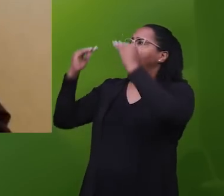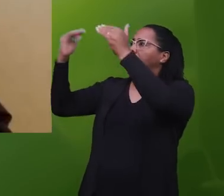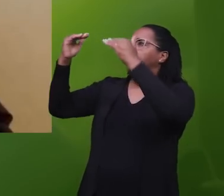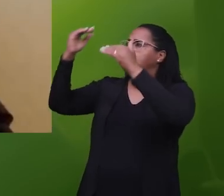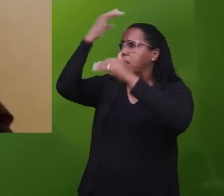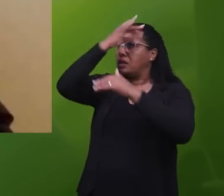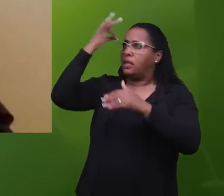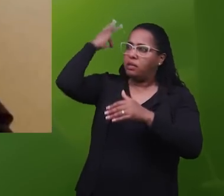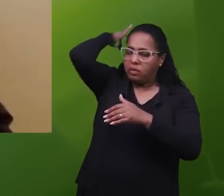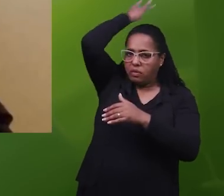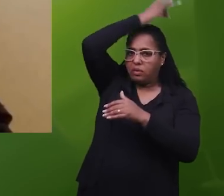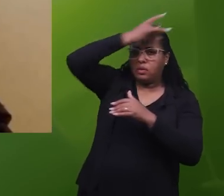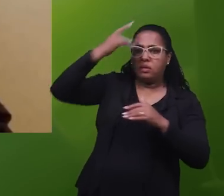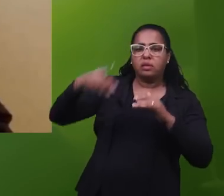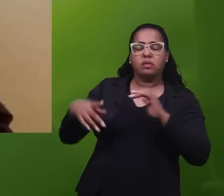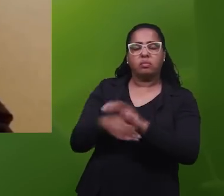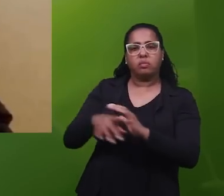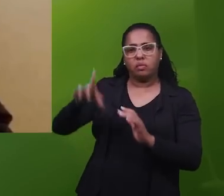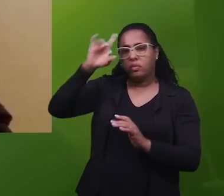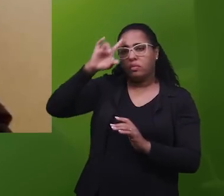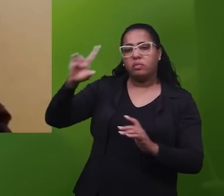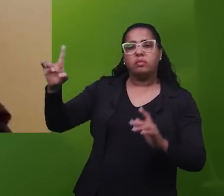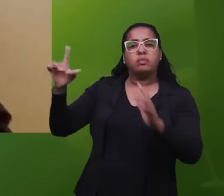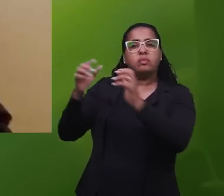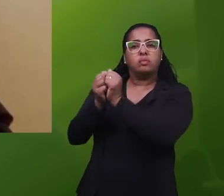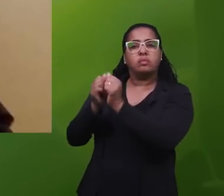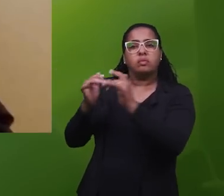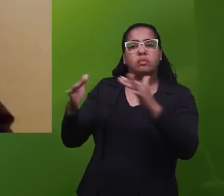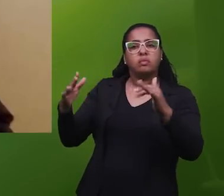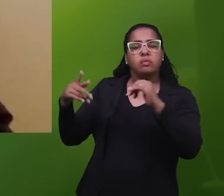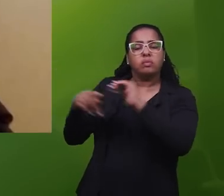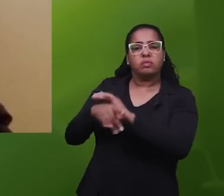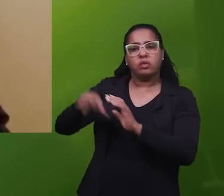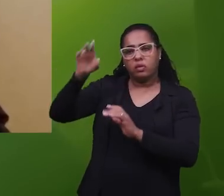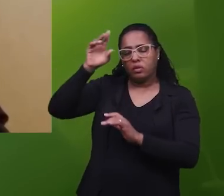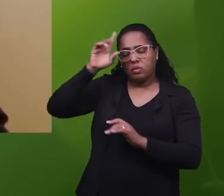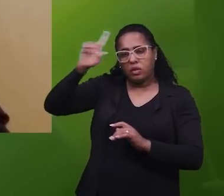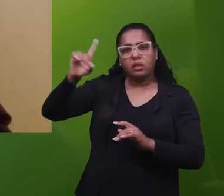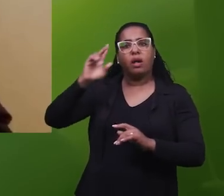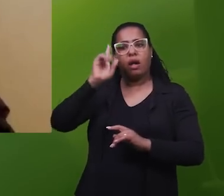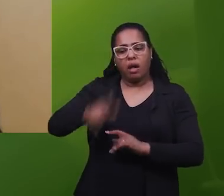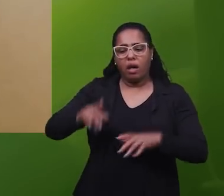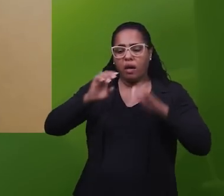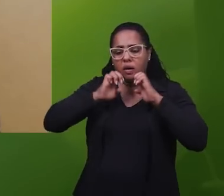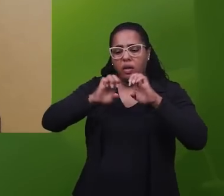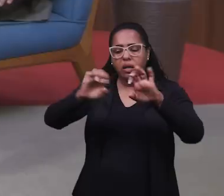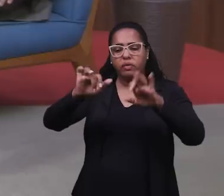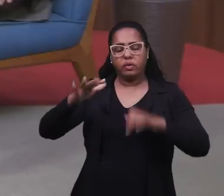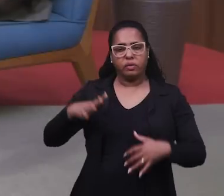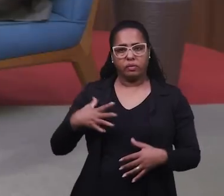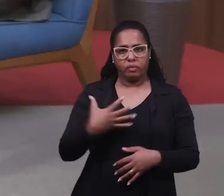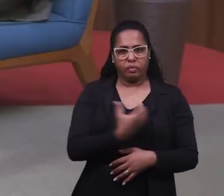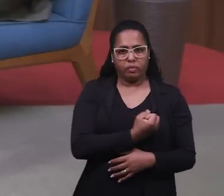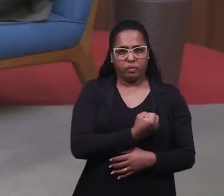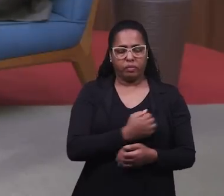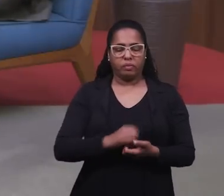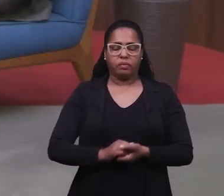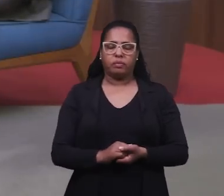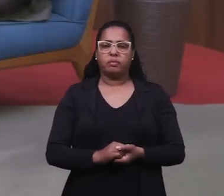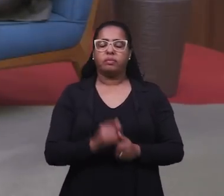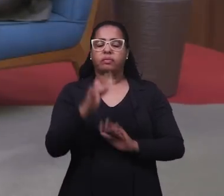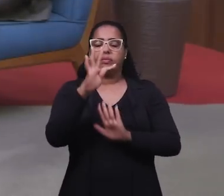exaltação do Espírito Santo, da glória de Deus. Este é o Evangelho Salvador. Glória a